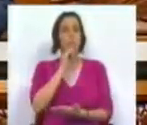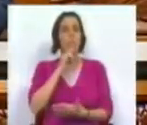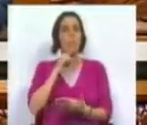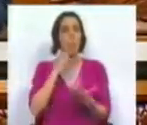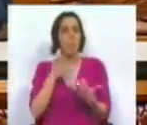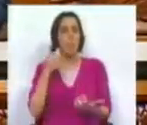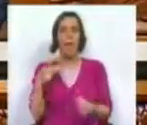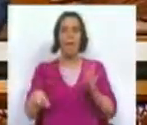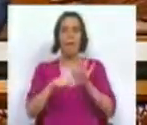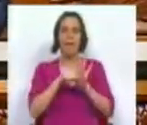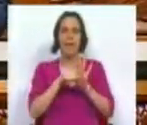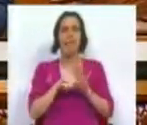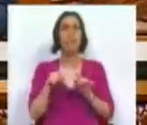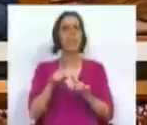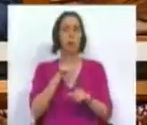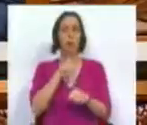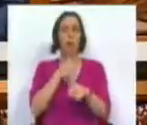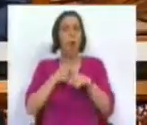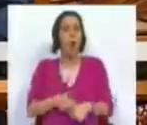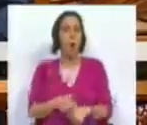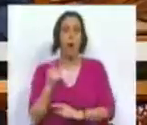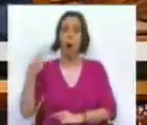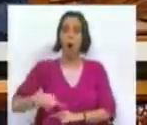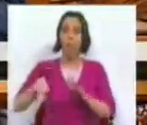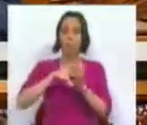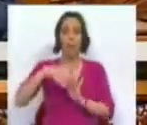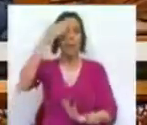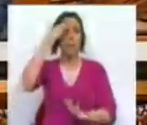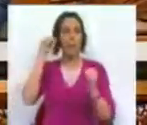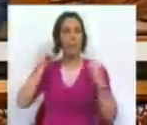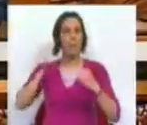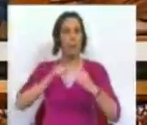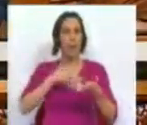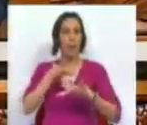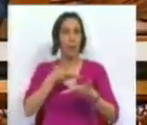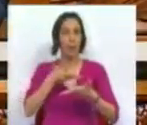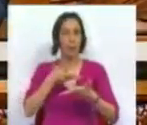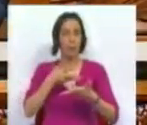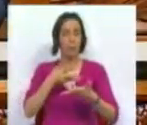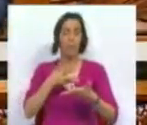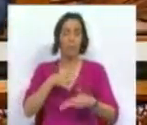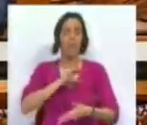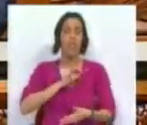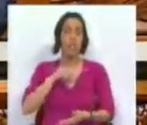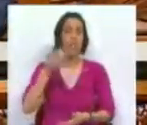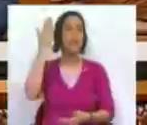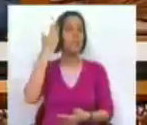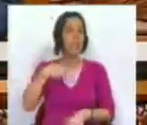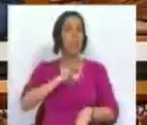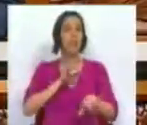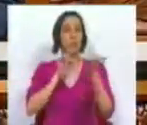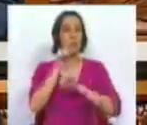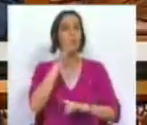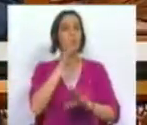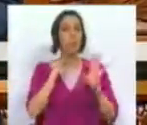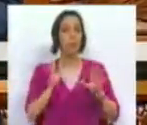até ter um impacto negativo no cumprimento das obrigações previstas no Memorando de Entendimento. Senhora Presidente,